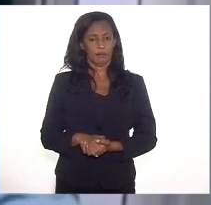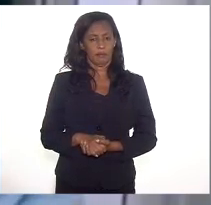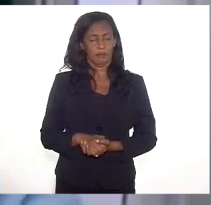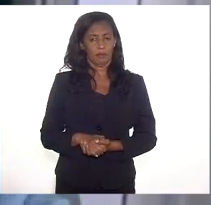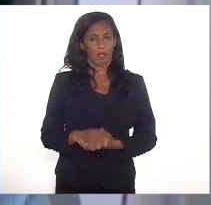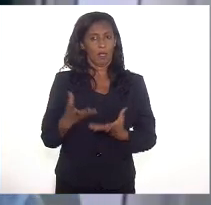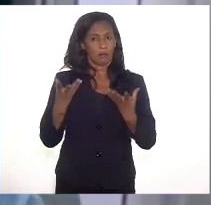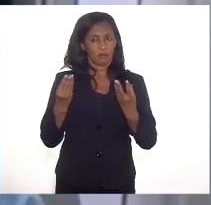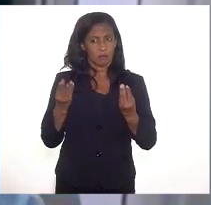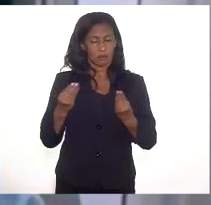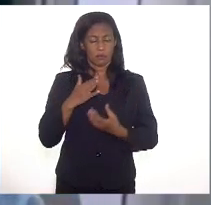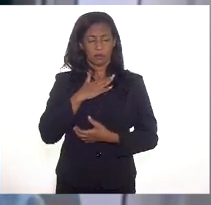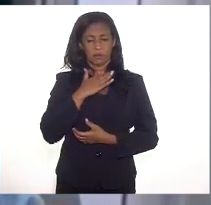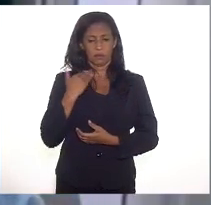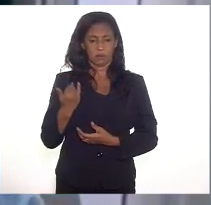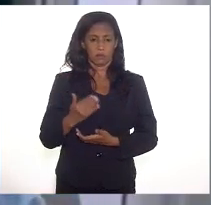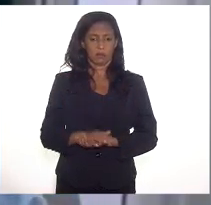quantidade absurda de mortes